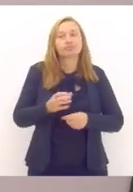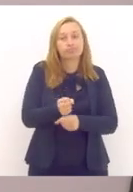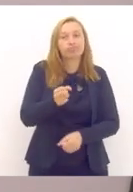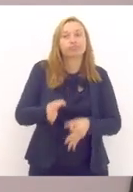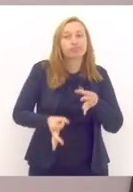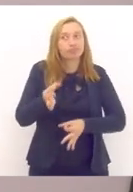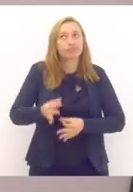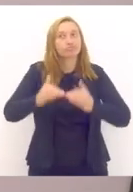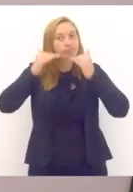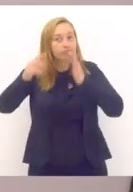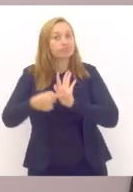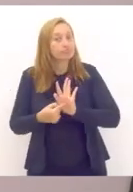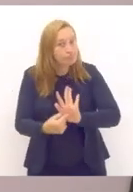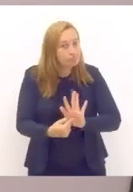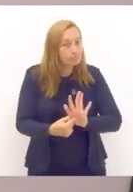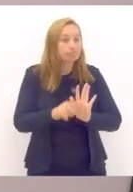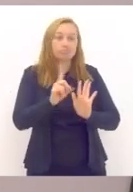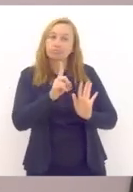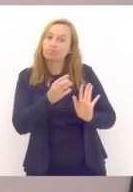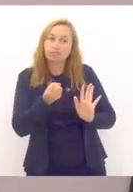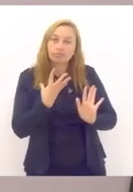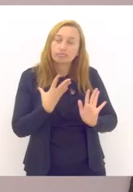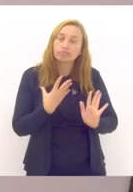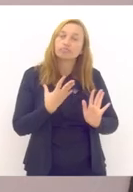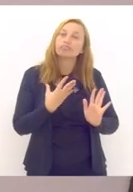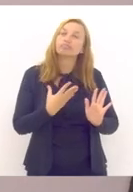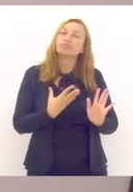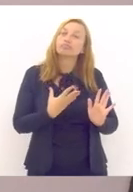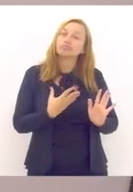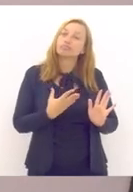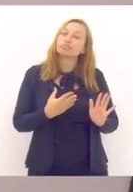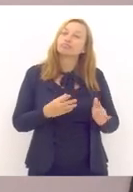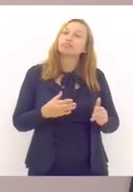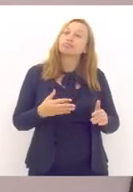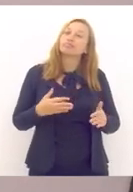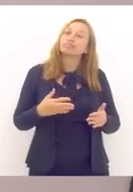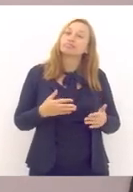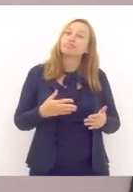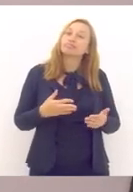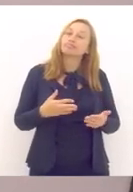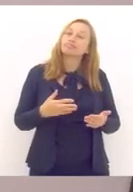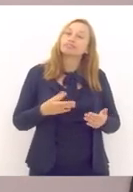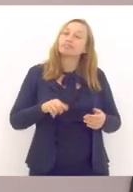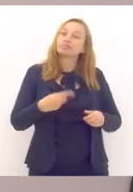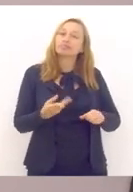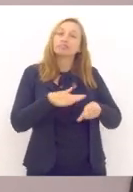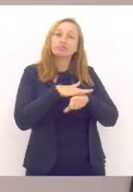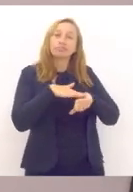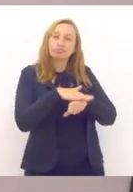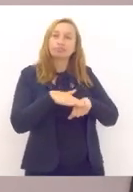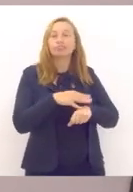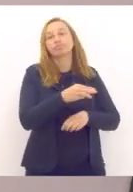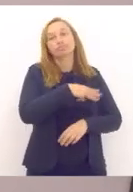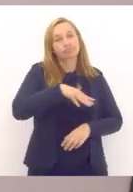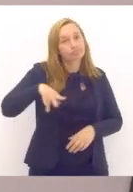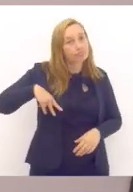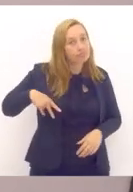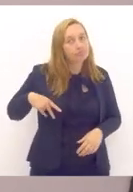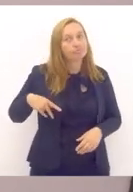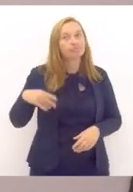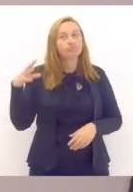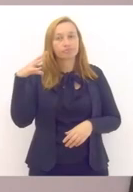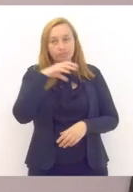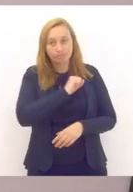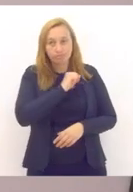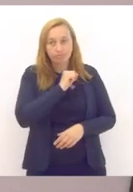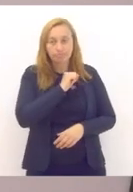muito corretamente, aquilo não estava adequado. E aí, entramos com uma conversa com o Ministério Público, assim, mediada